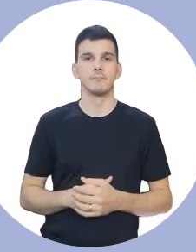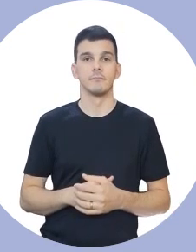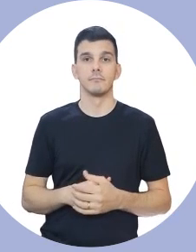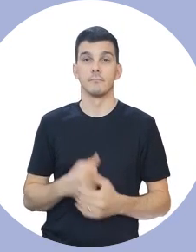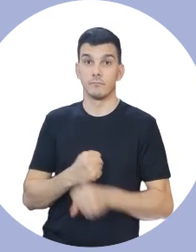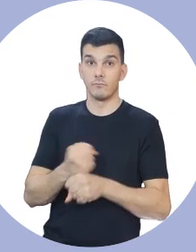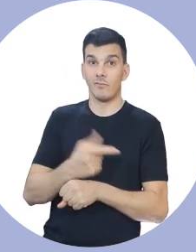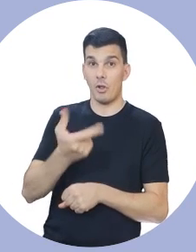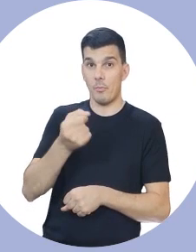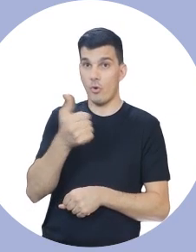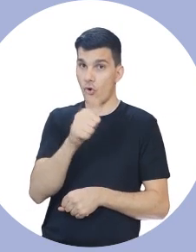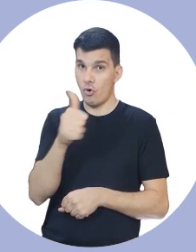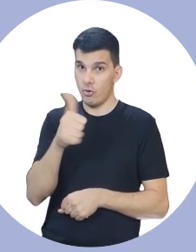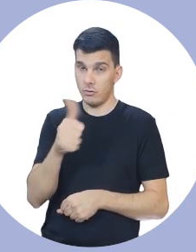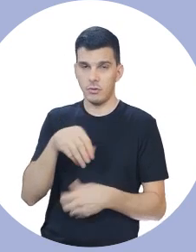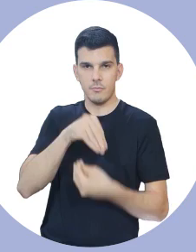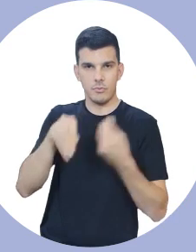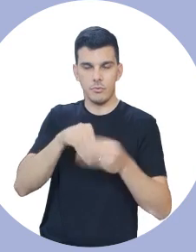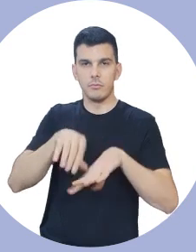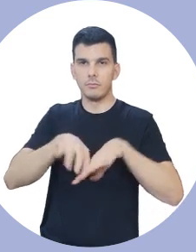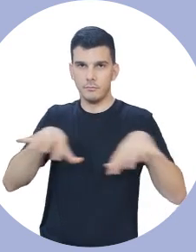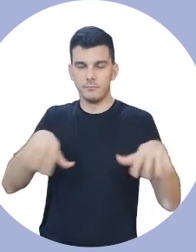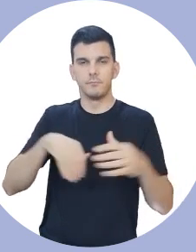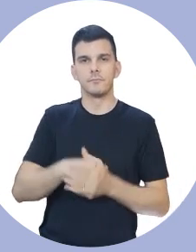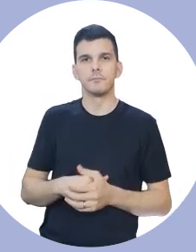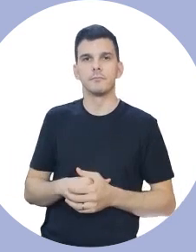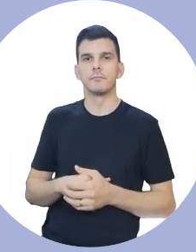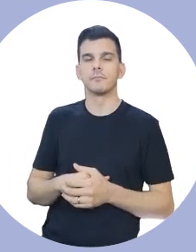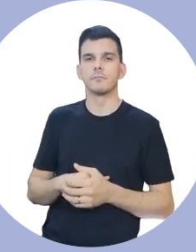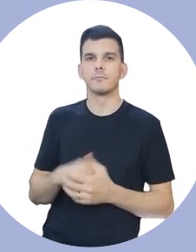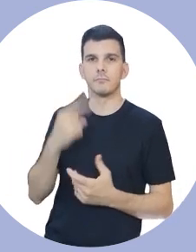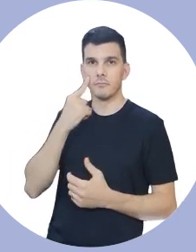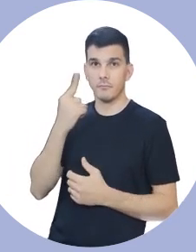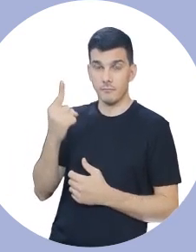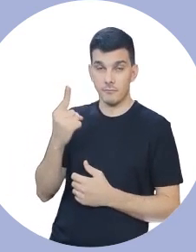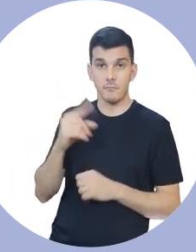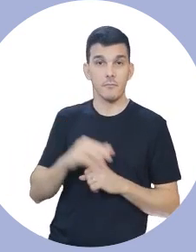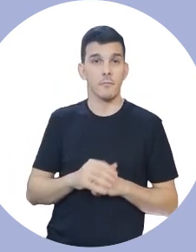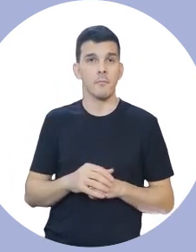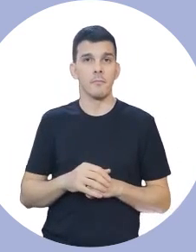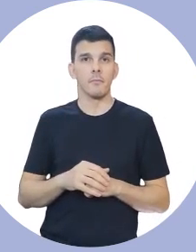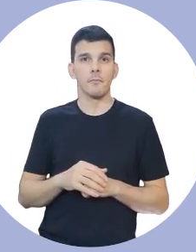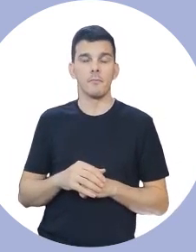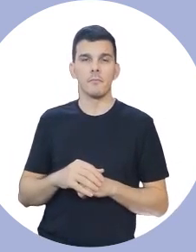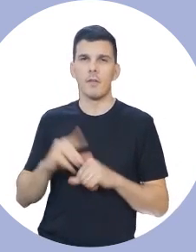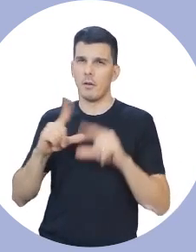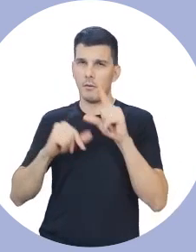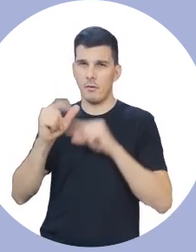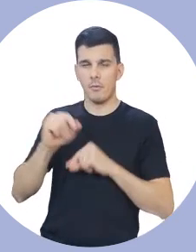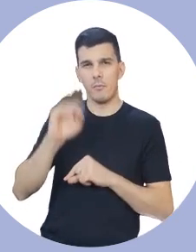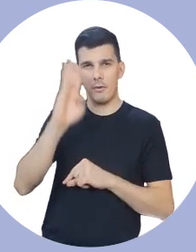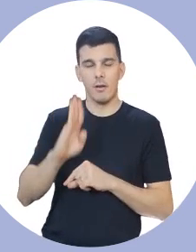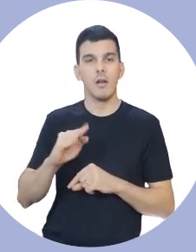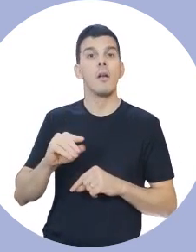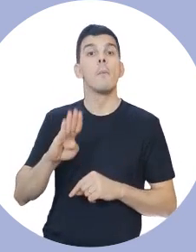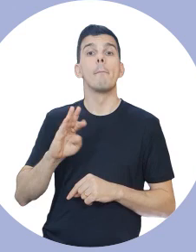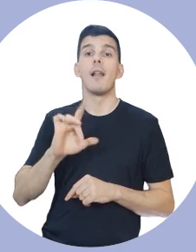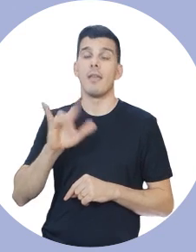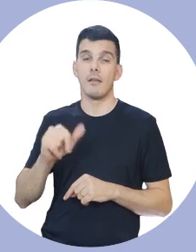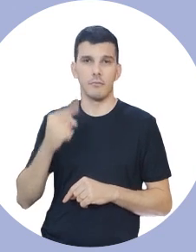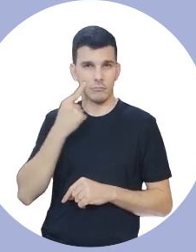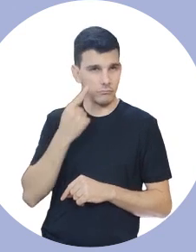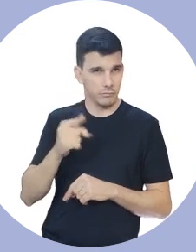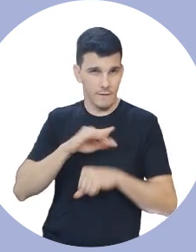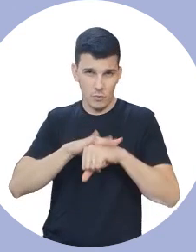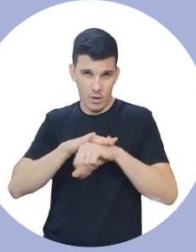dado. Questão do Enem de 2011, separação de misturas. Belém é cercada por 39 ilhas e suas populações convivem